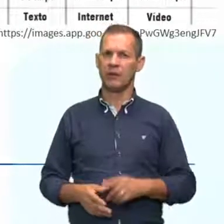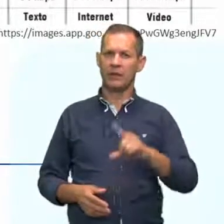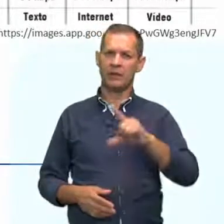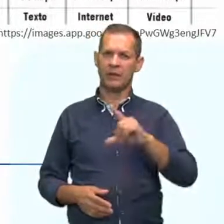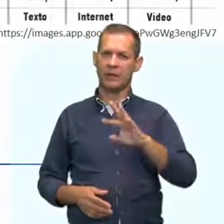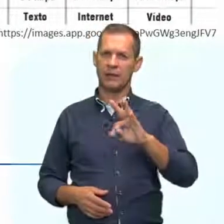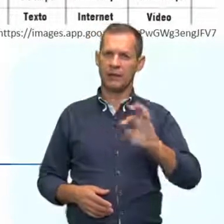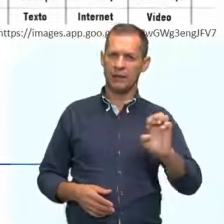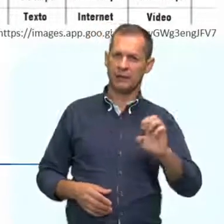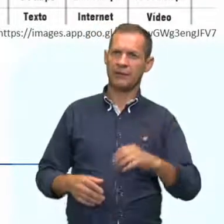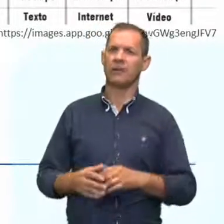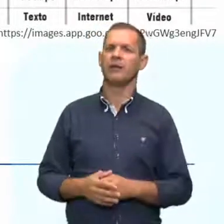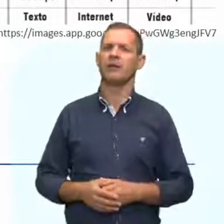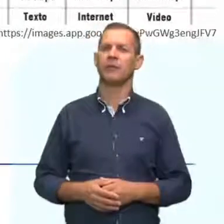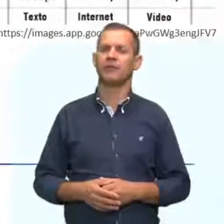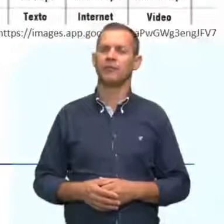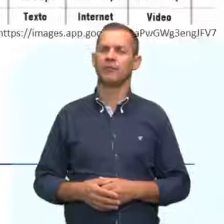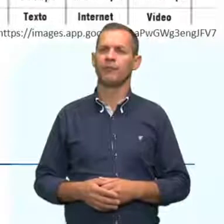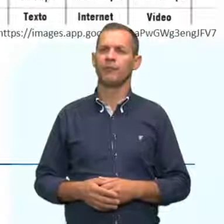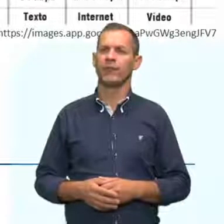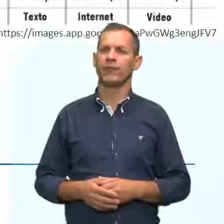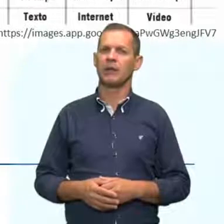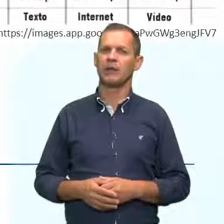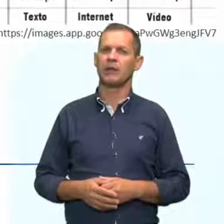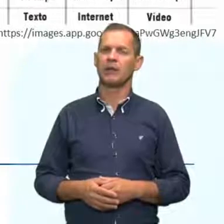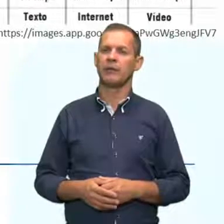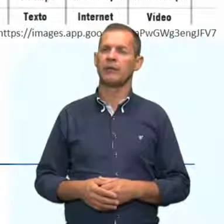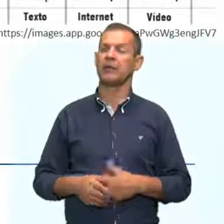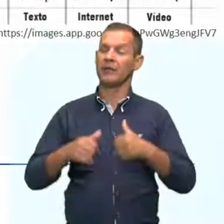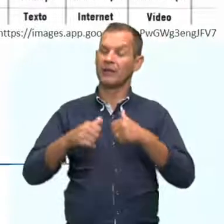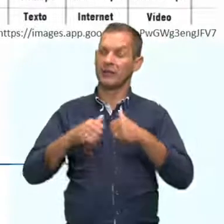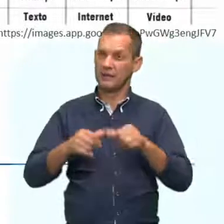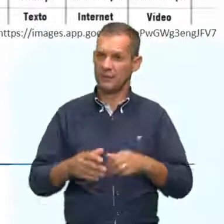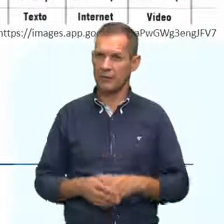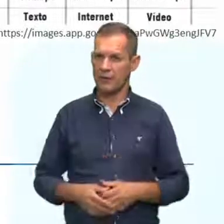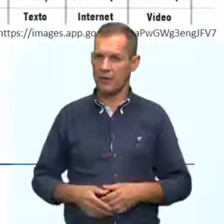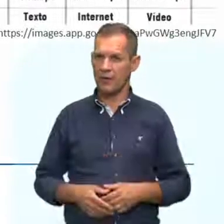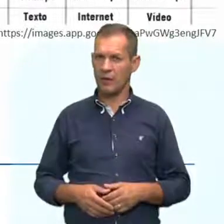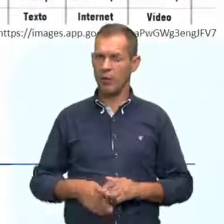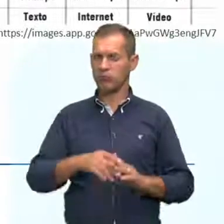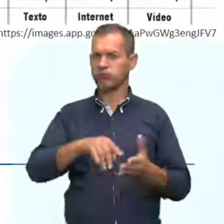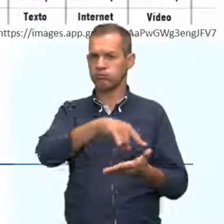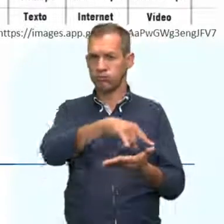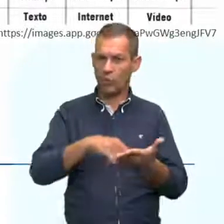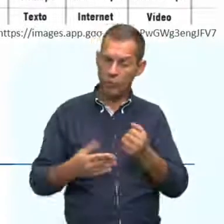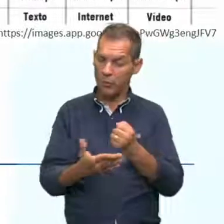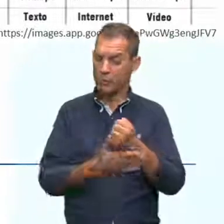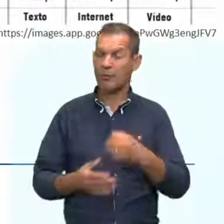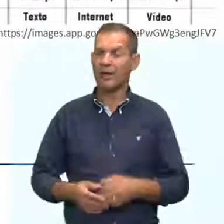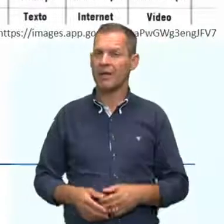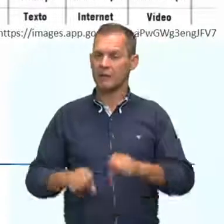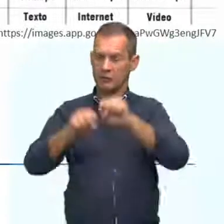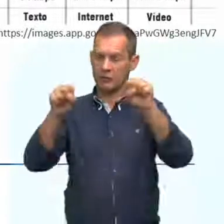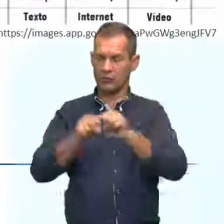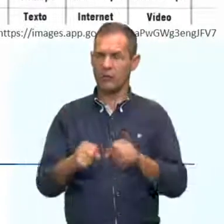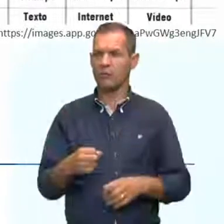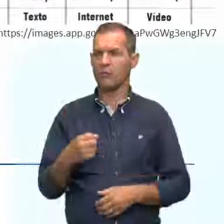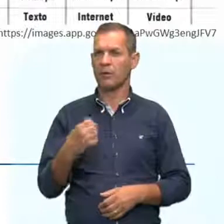LTE, Long Term Evolution. Essa é o protocolo, é a base do sistema